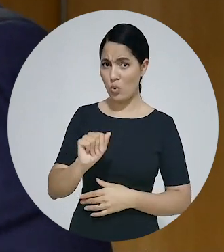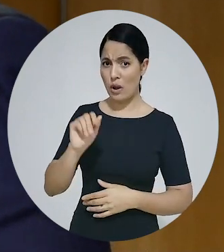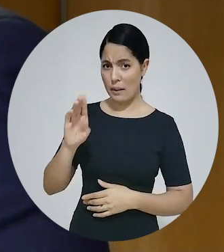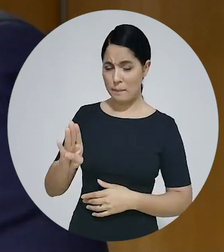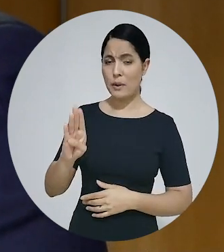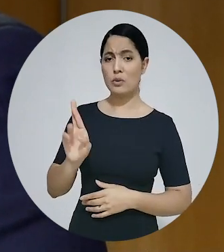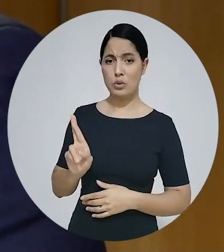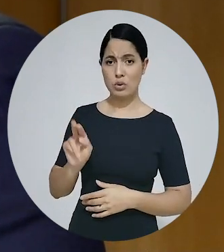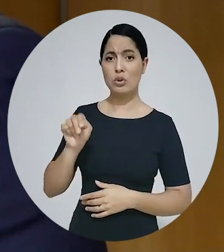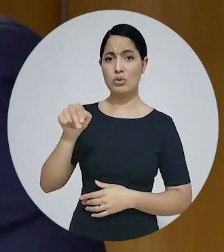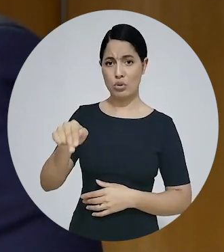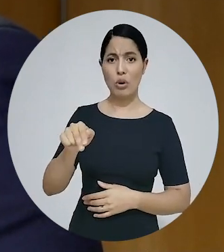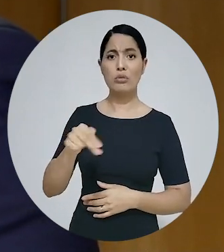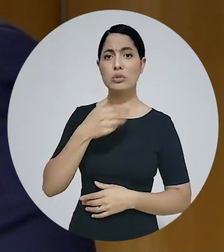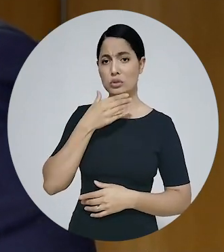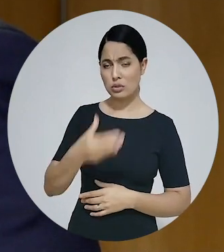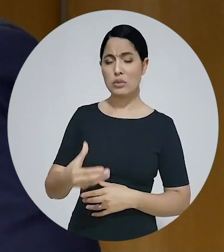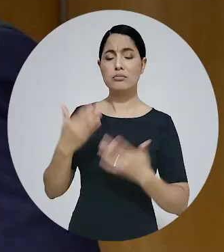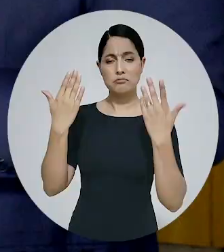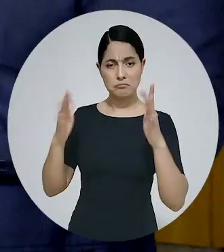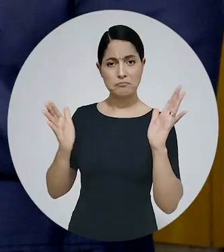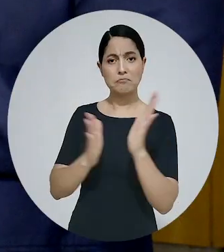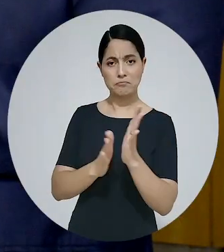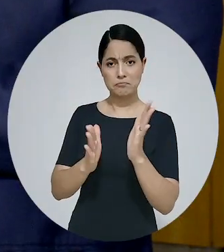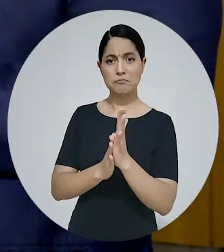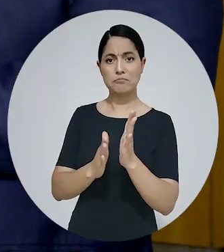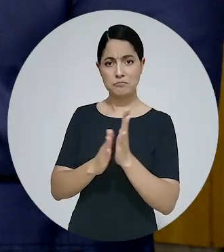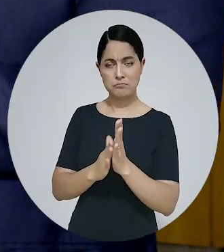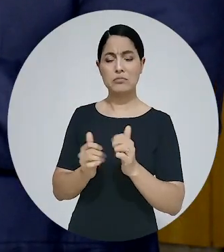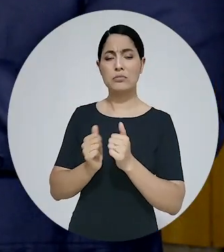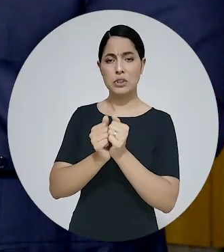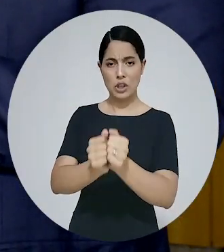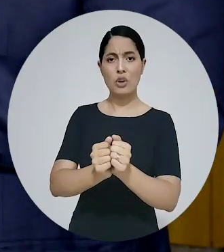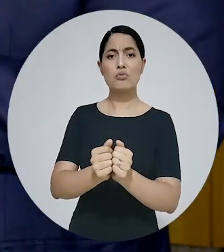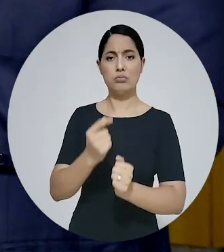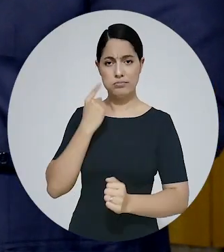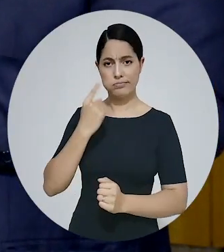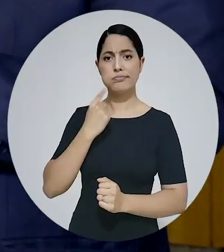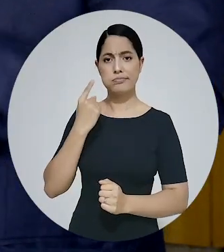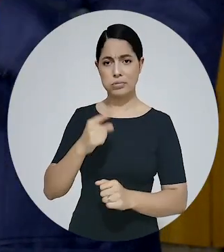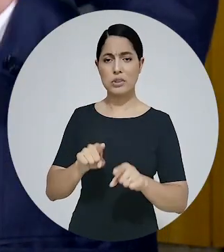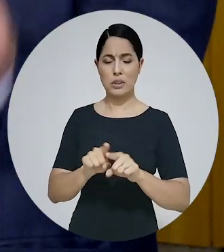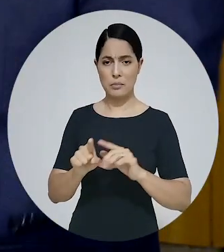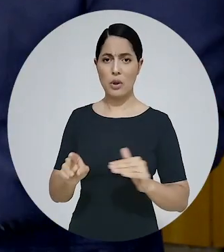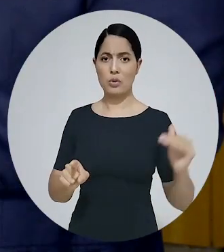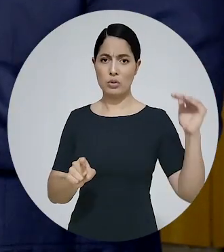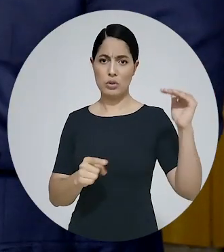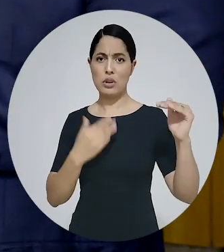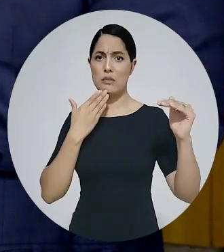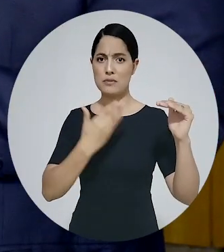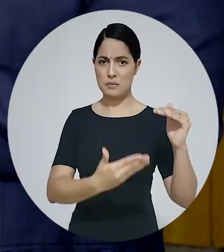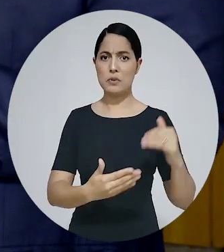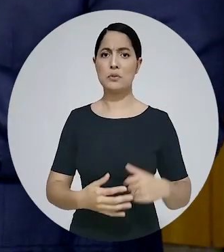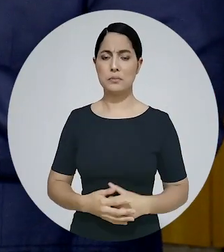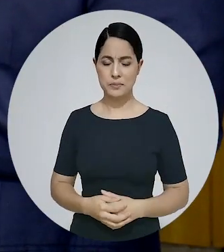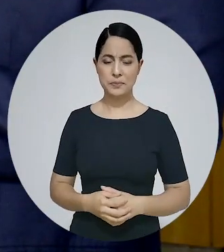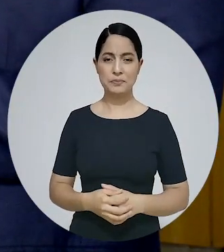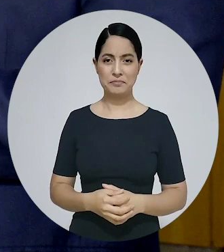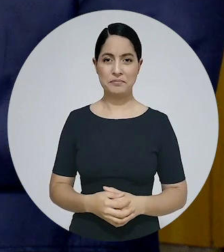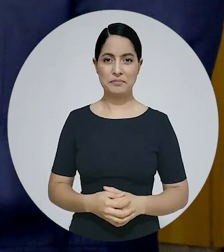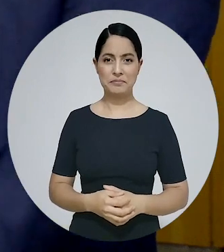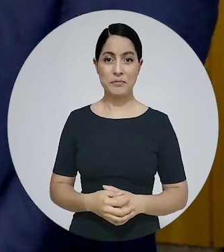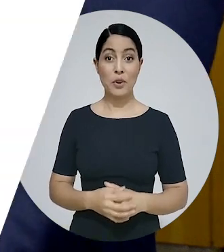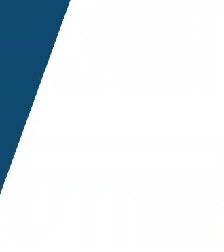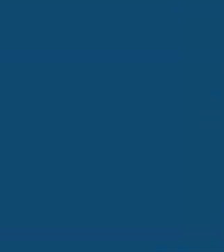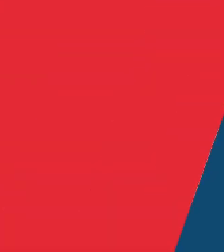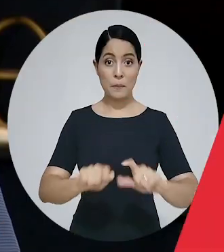à OAB de Natal, que desde os primeiros momentos tem assistido o advogado e representado judicialmente as